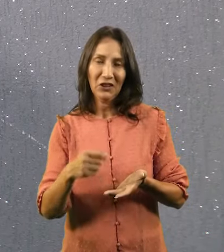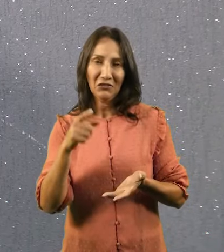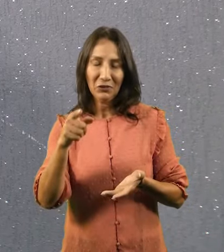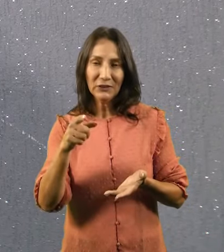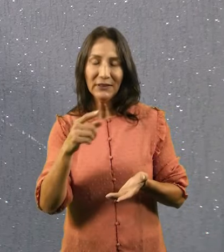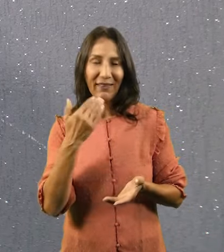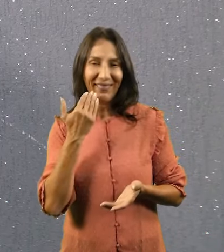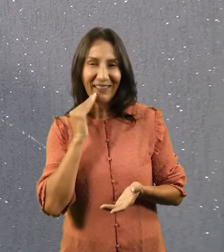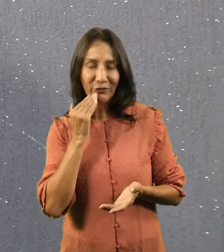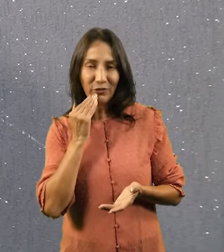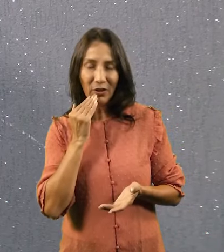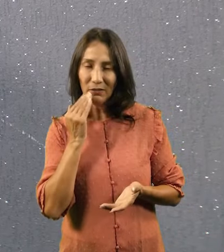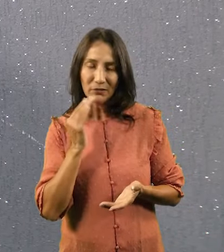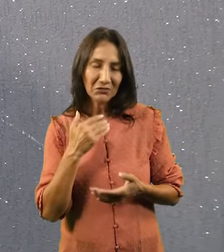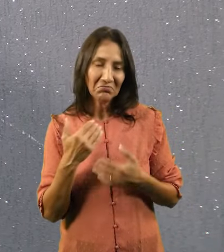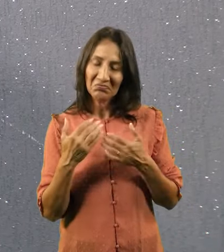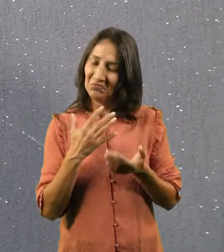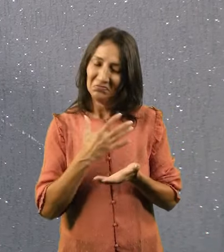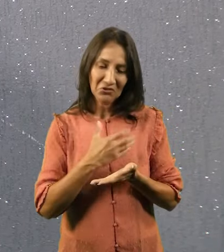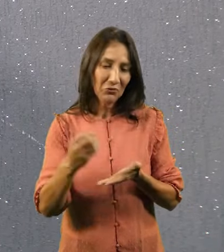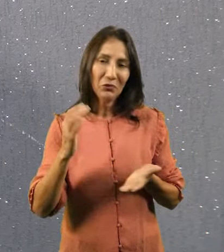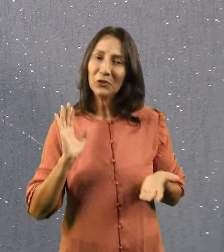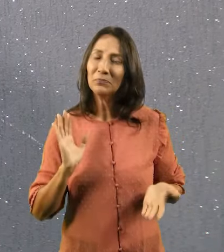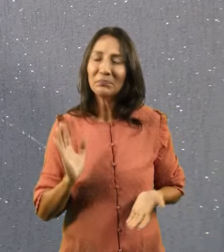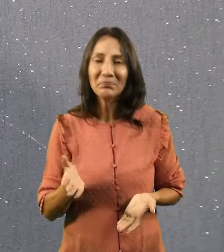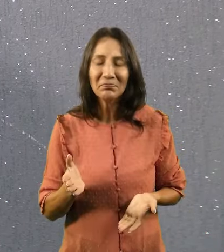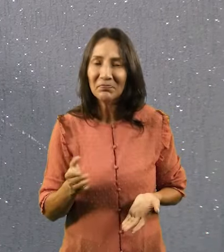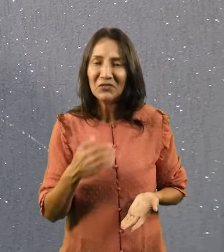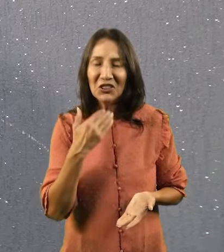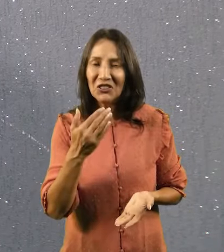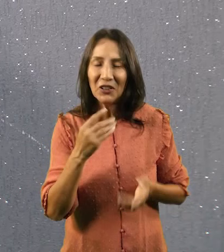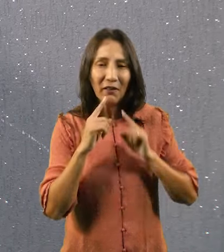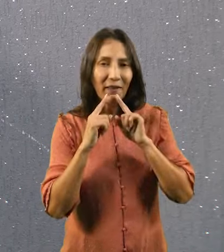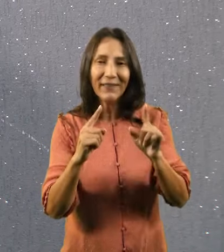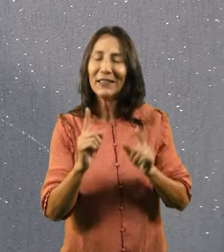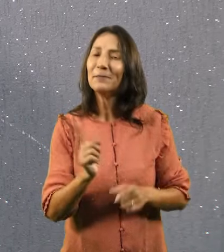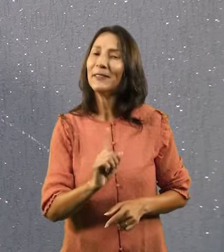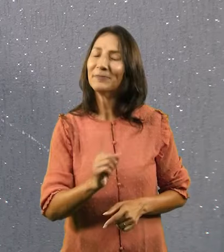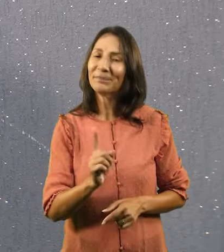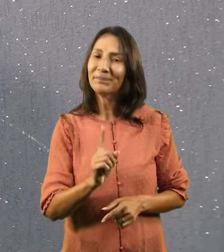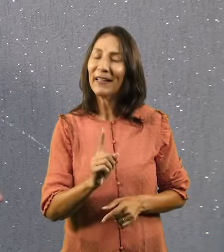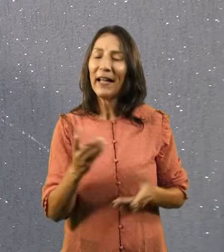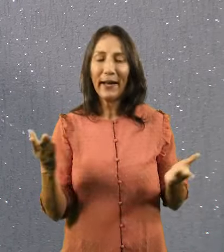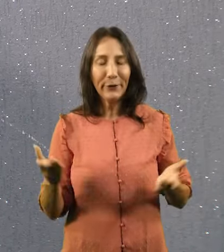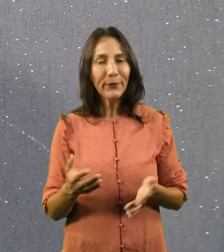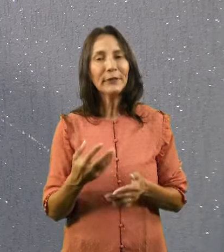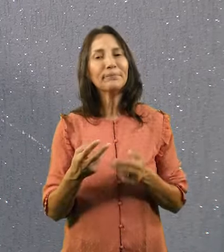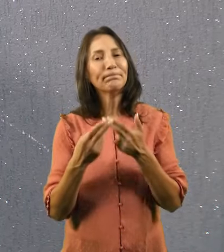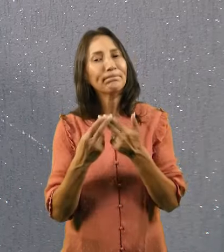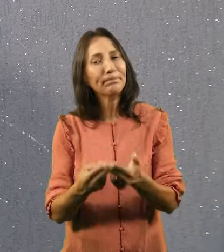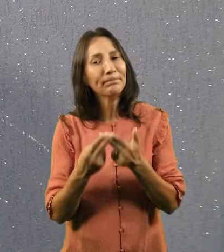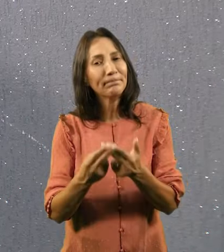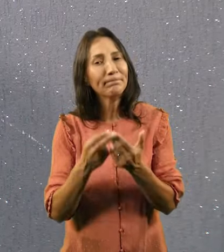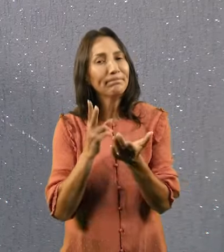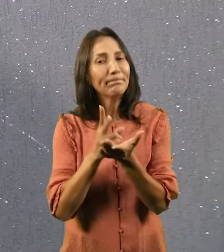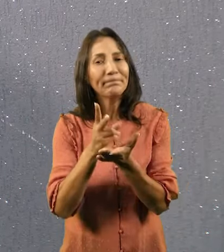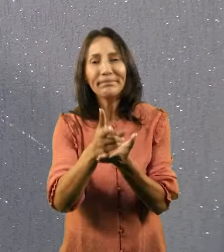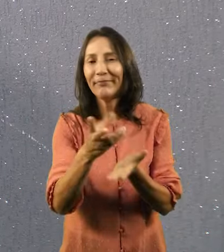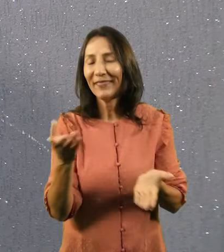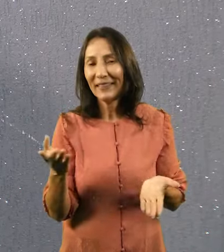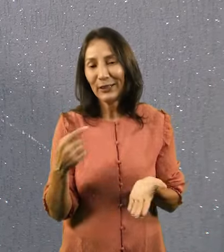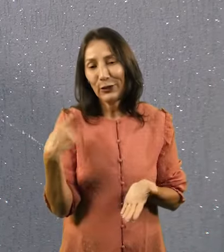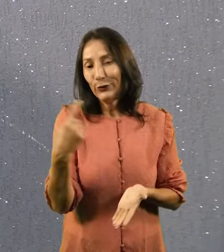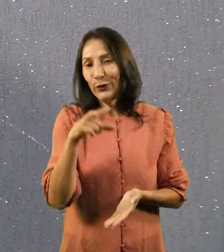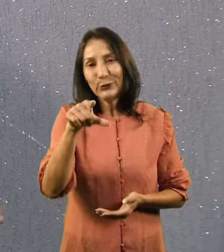para os defeitos, né, para as coisas que nós não gostamos, fechar os olhos e seguir a vida agora em frente, porque nós